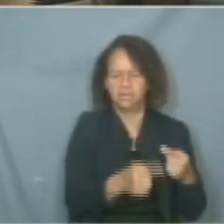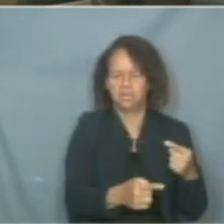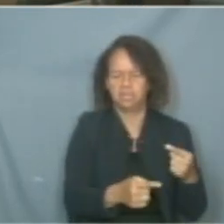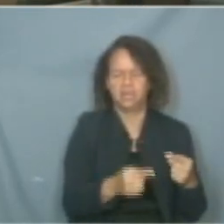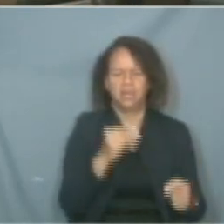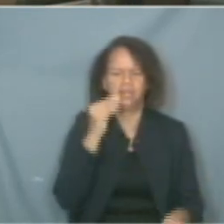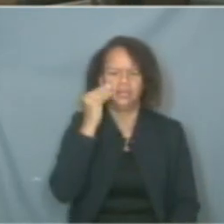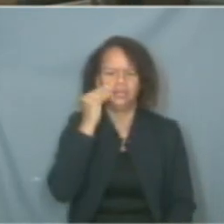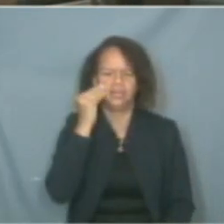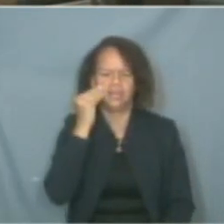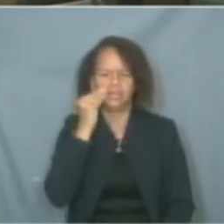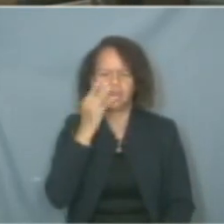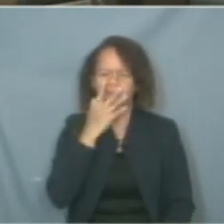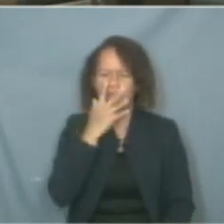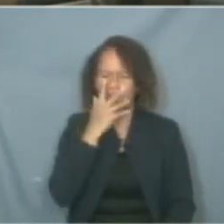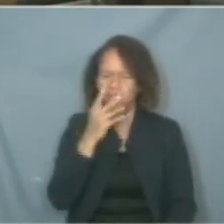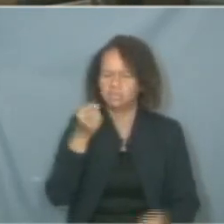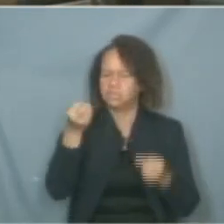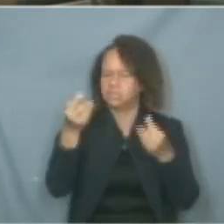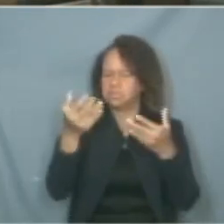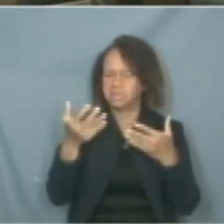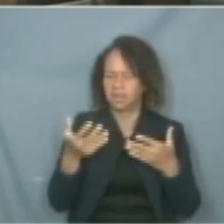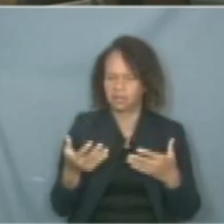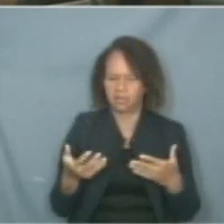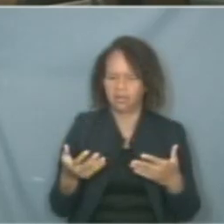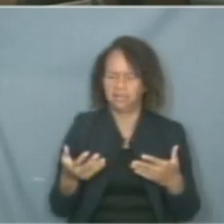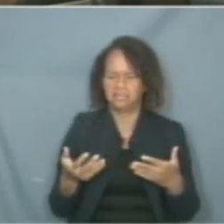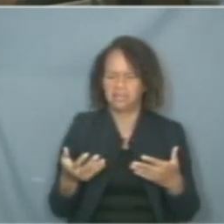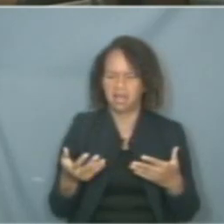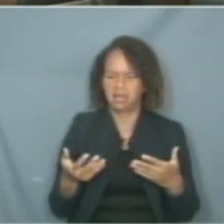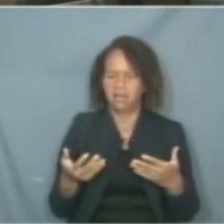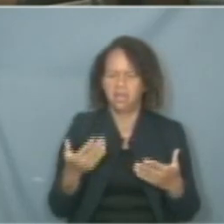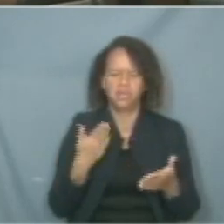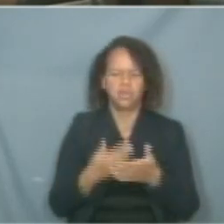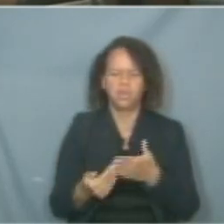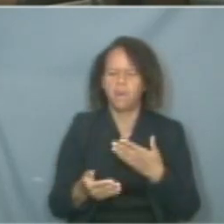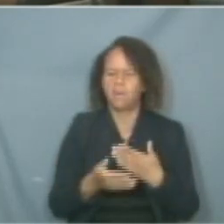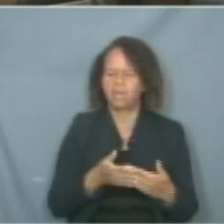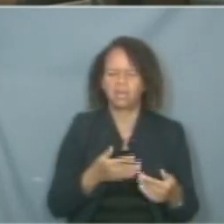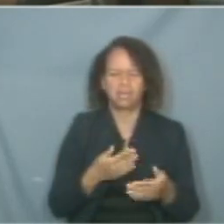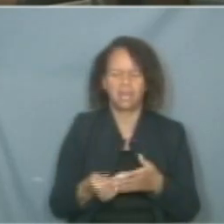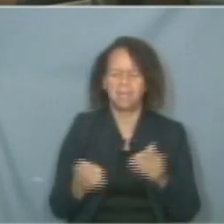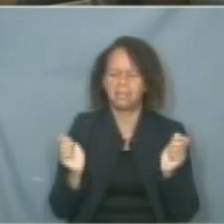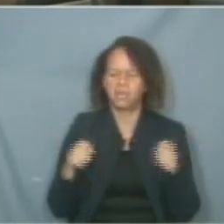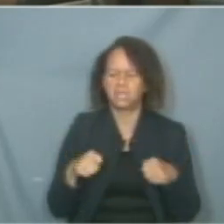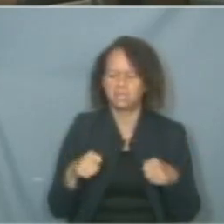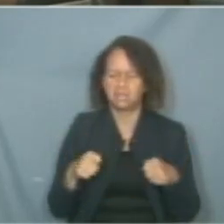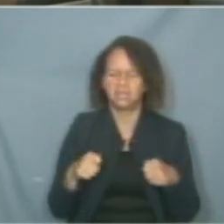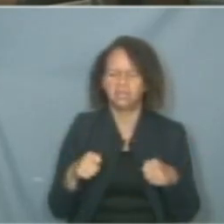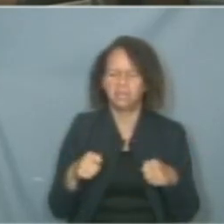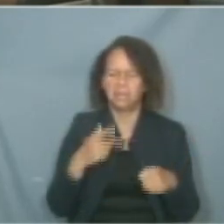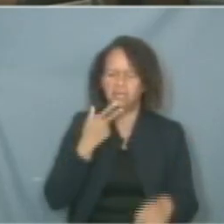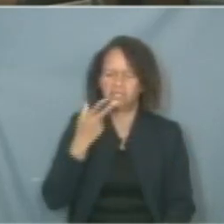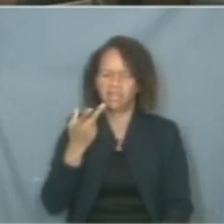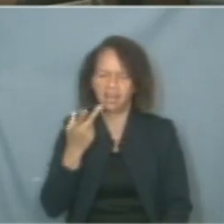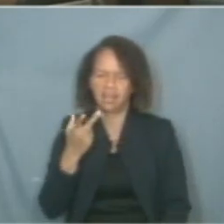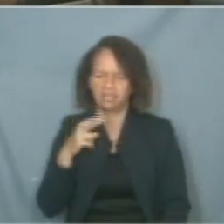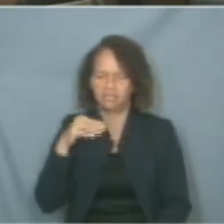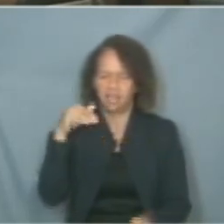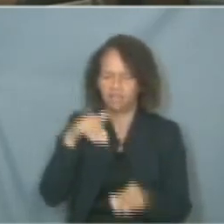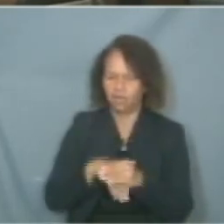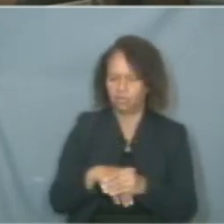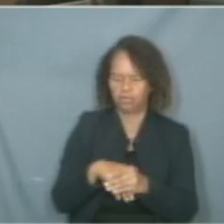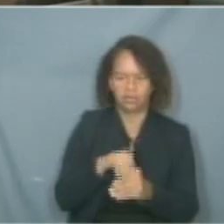tentar achar uma justificativa de qualquer forma que seja possível para dizer que não vai votar